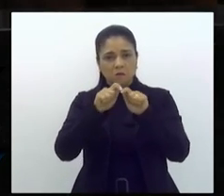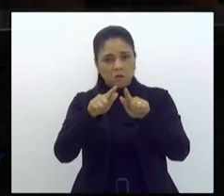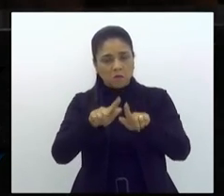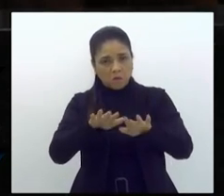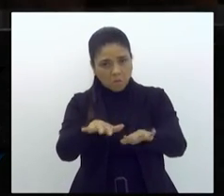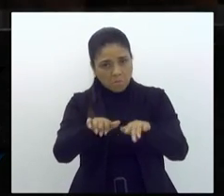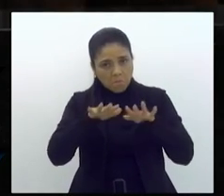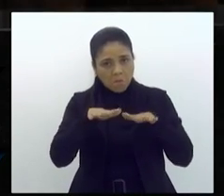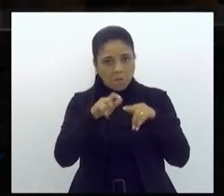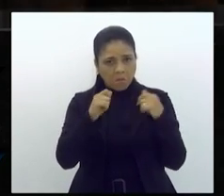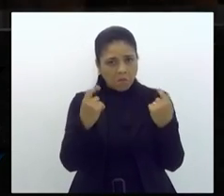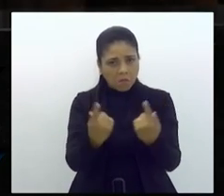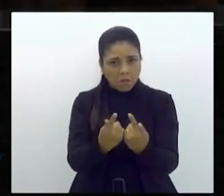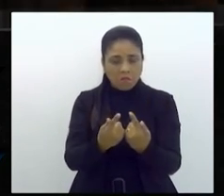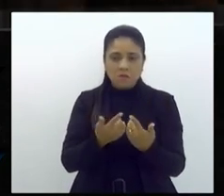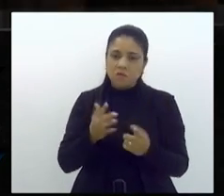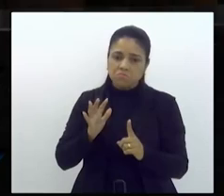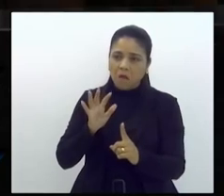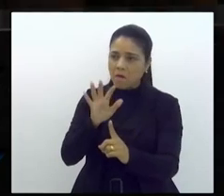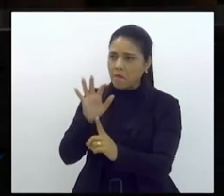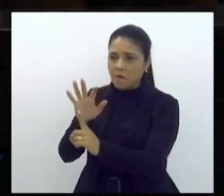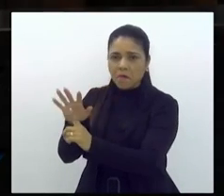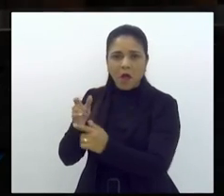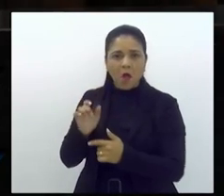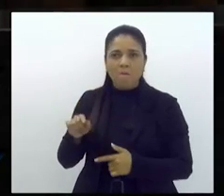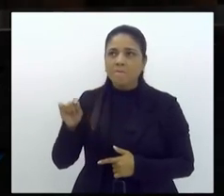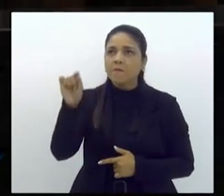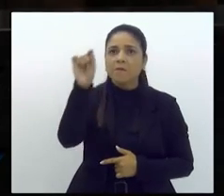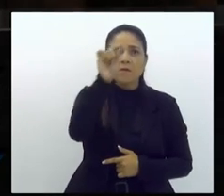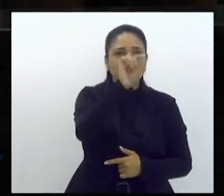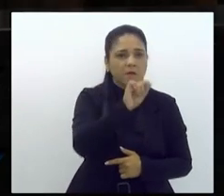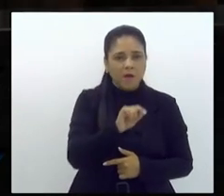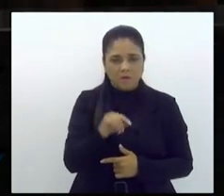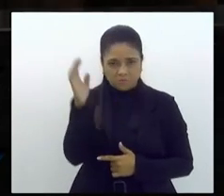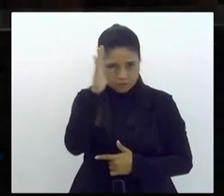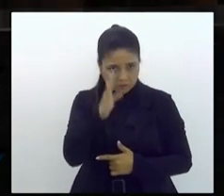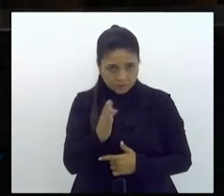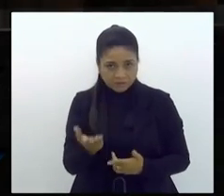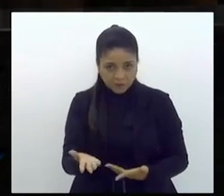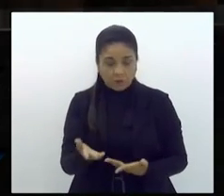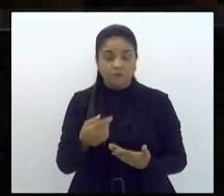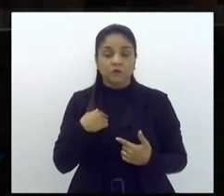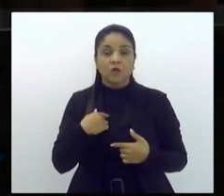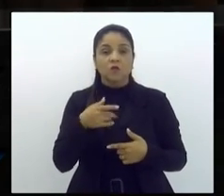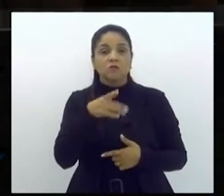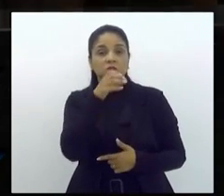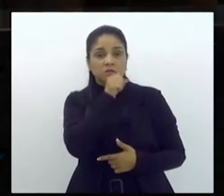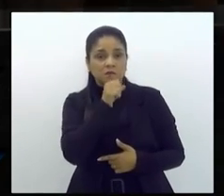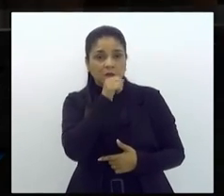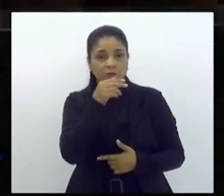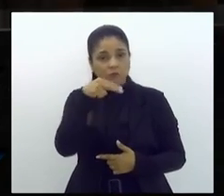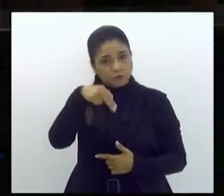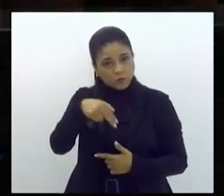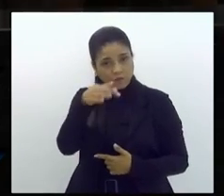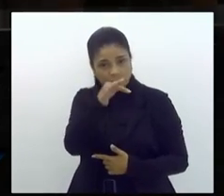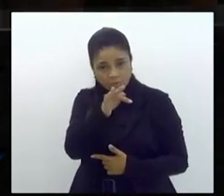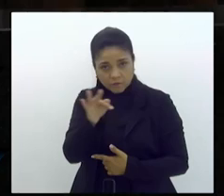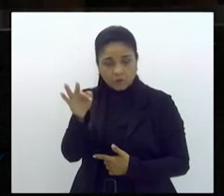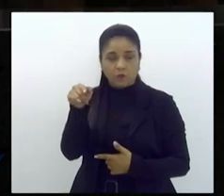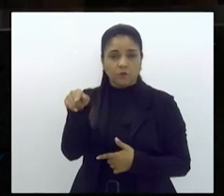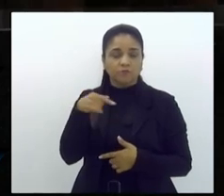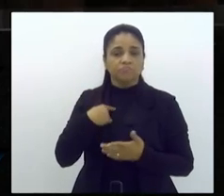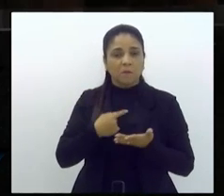incentivada em outros territórios Fui sábado a Nova Friburgo prestar contas do meu